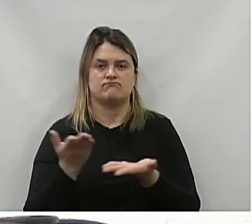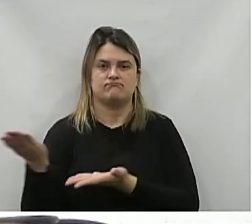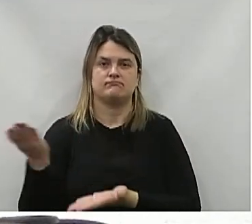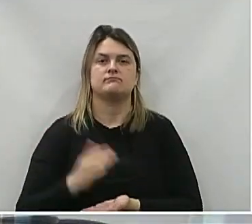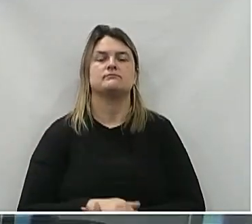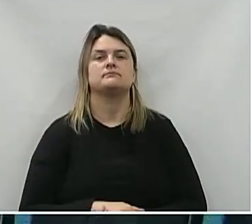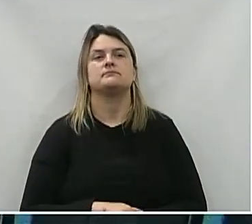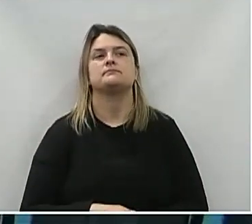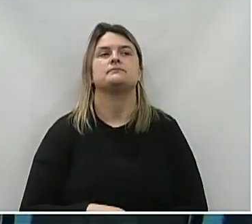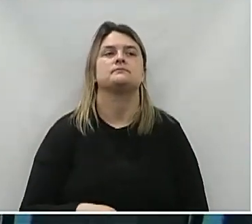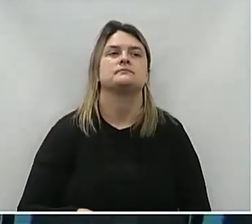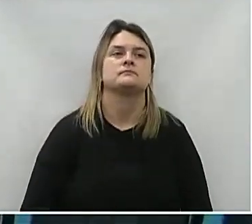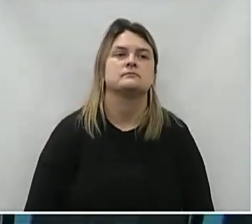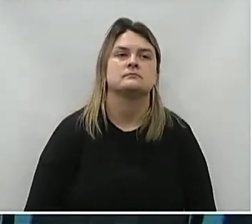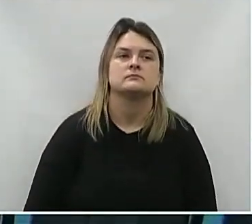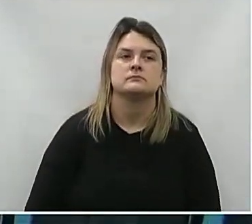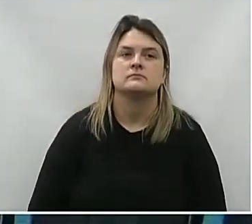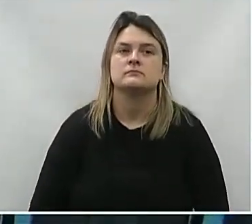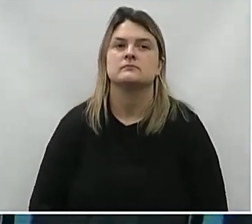Leis.